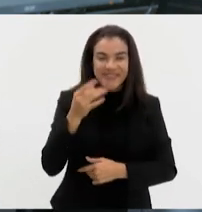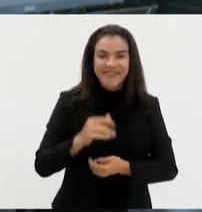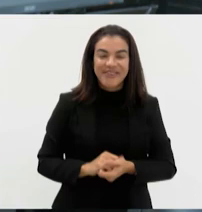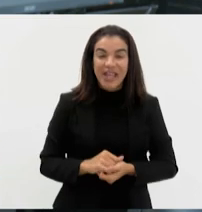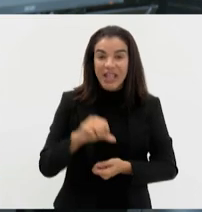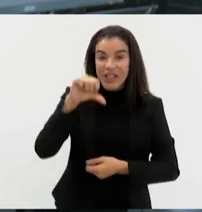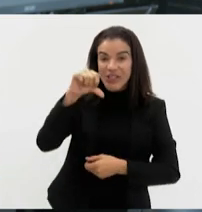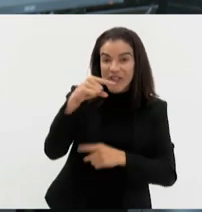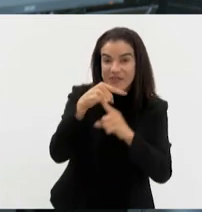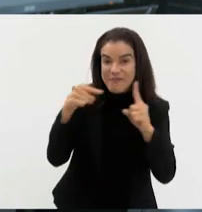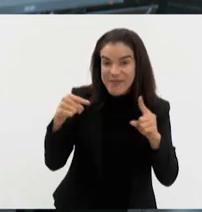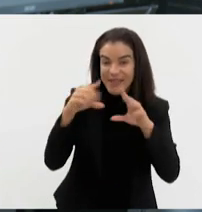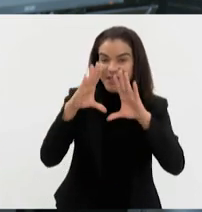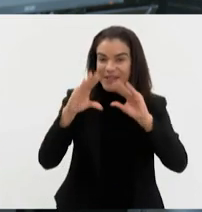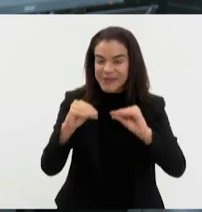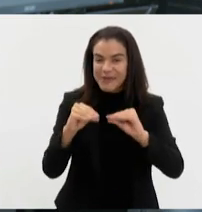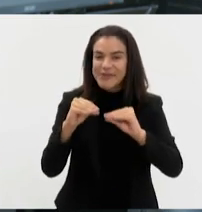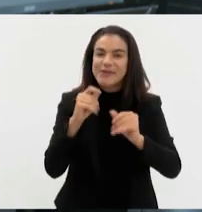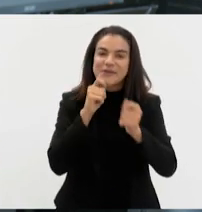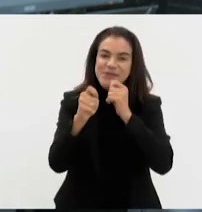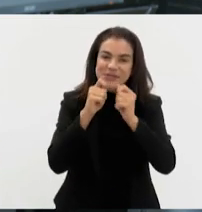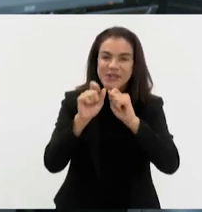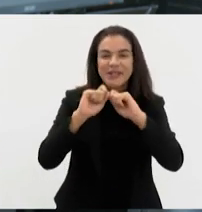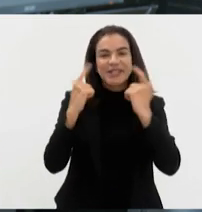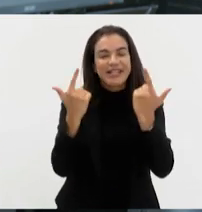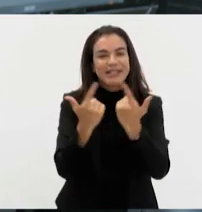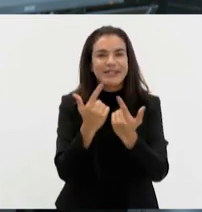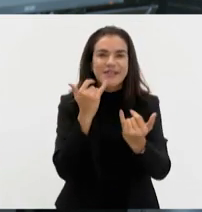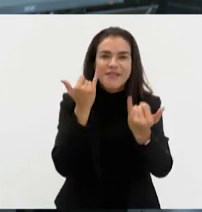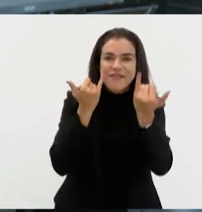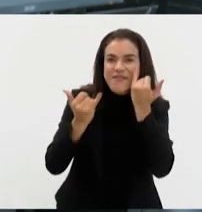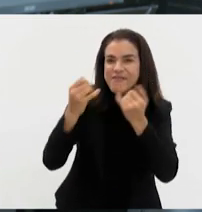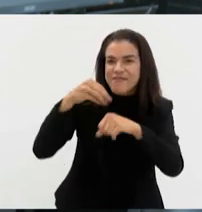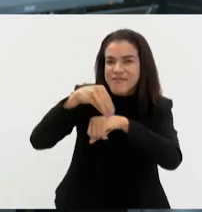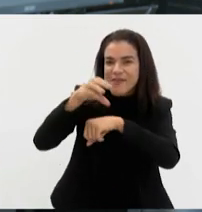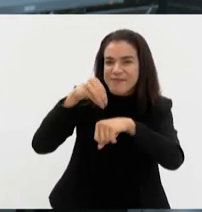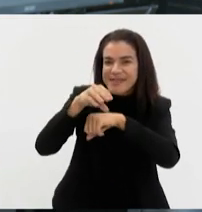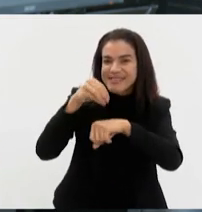às 21h, no Jornal da Alerj, as informações do dia no